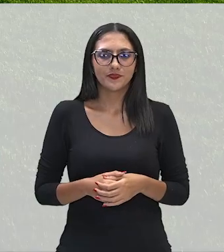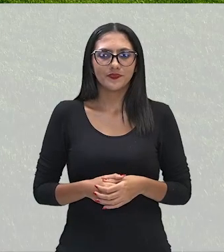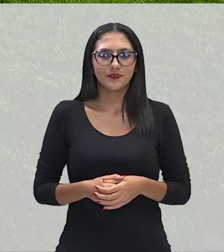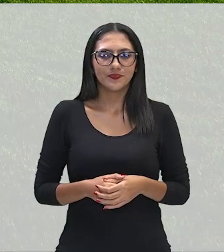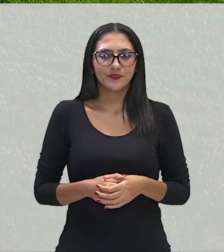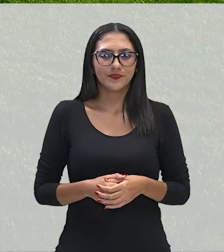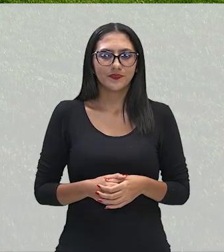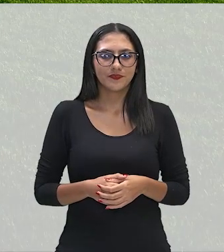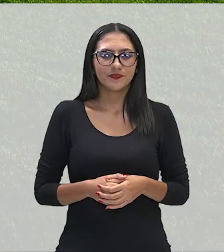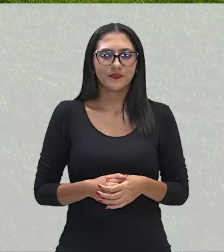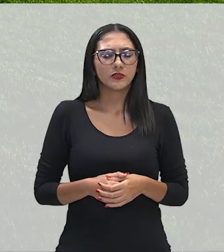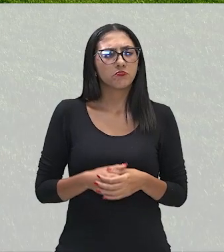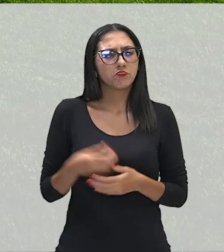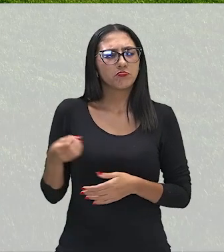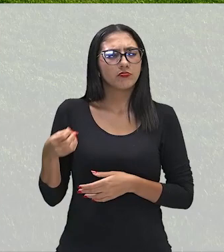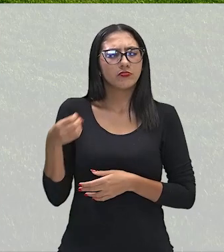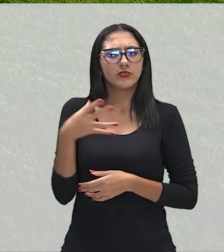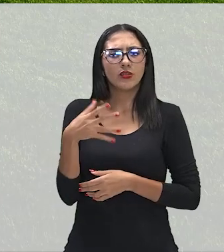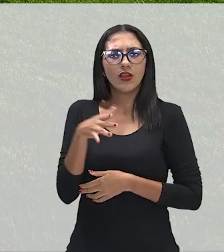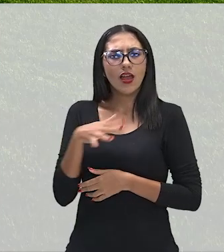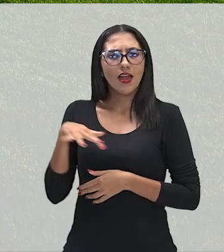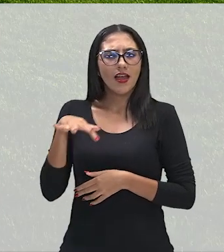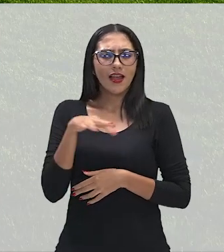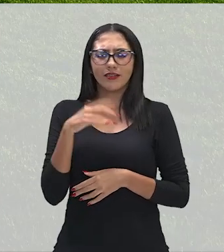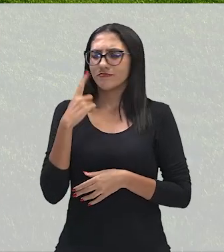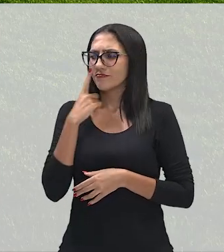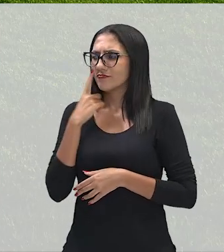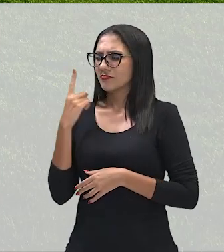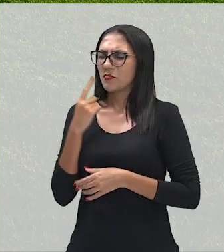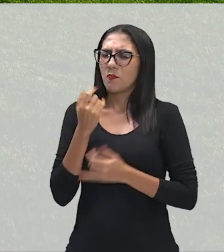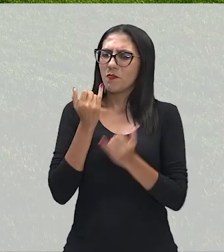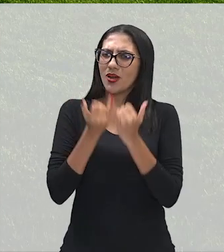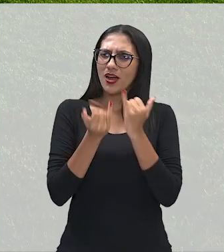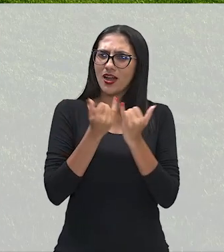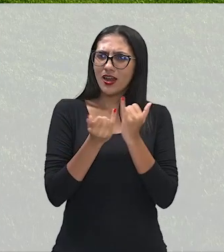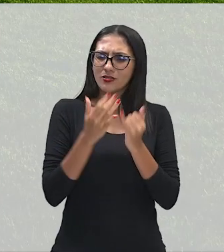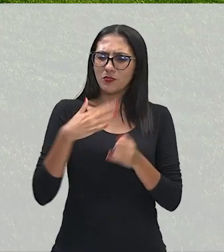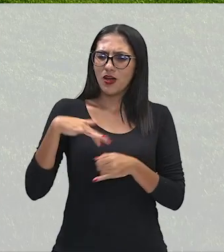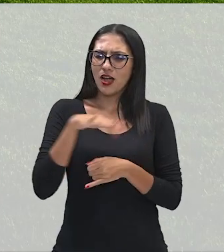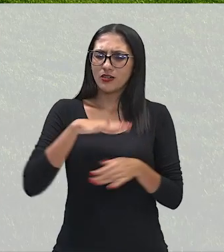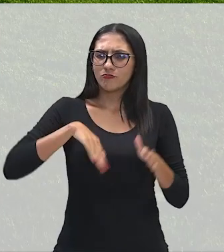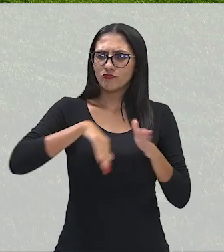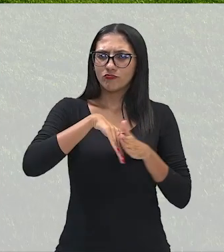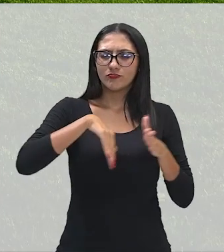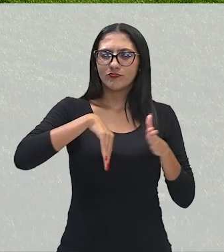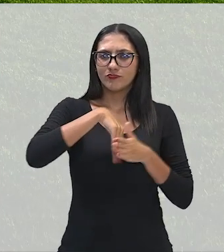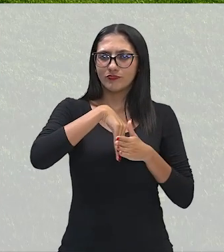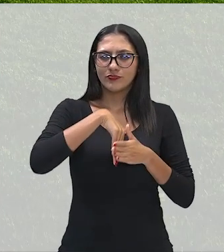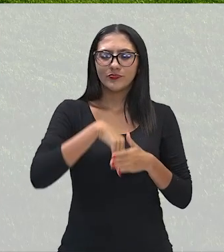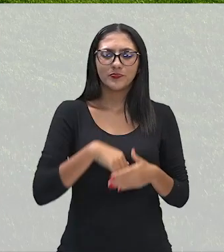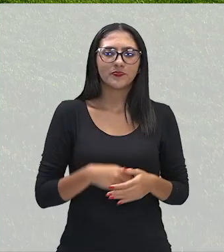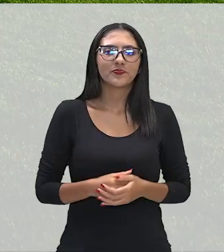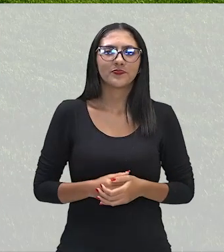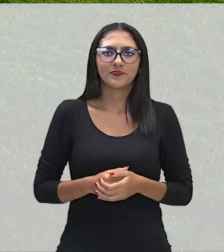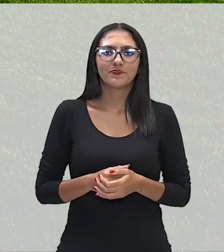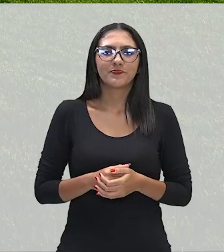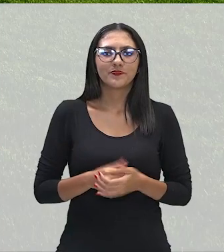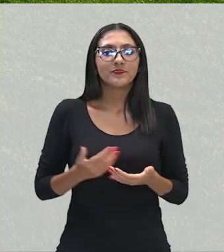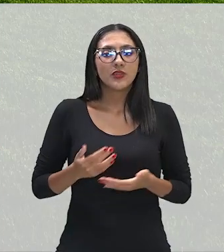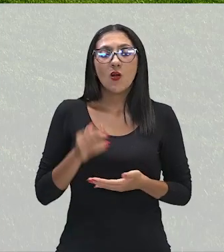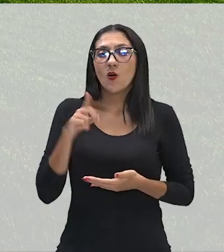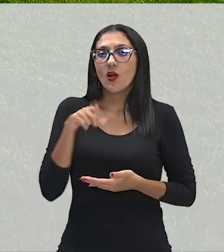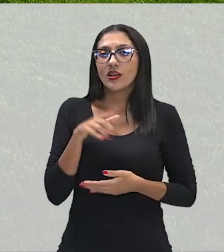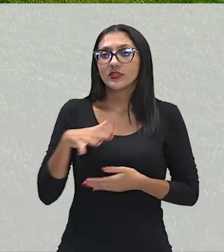esse novo ambiente, né, parecido aqui com o campo de futebol, nós vimos que esse ambiente aqui